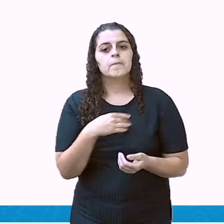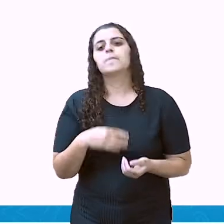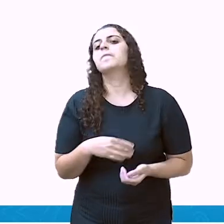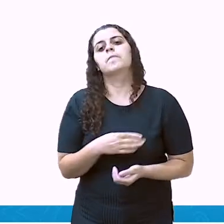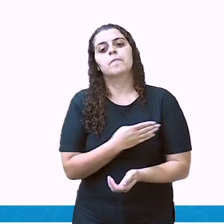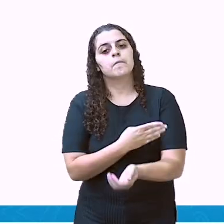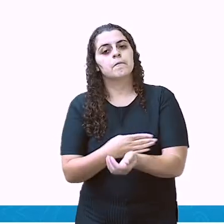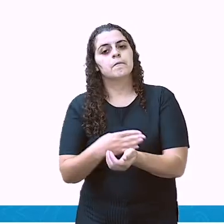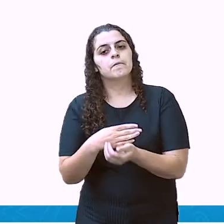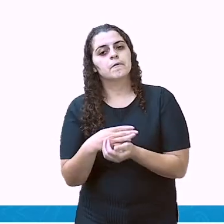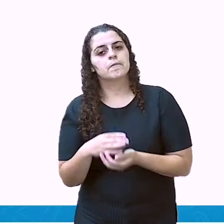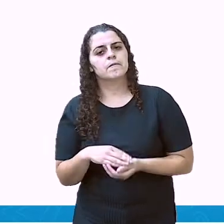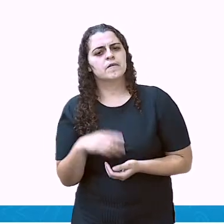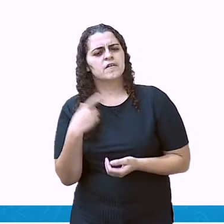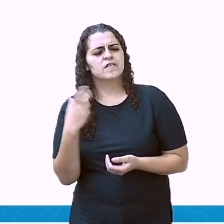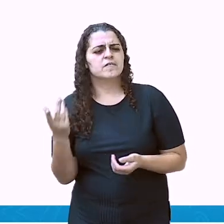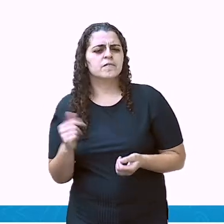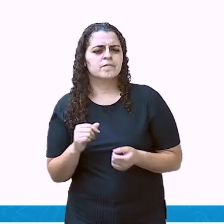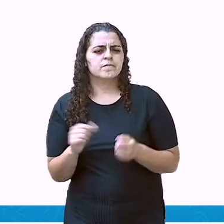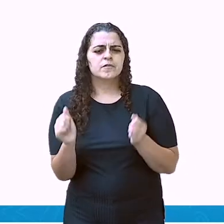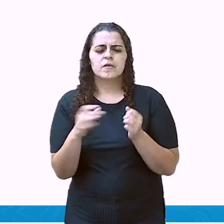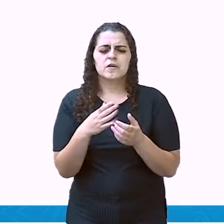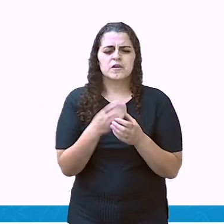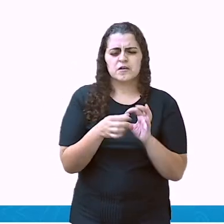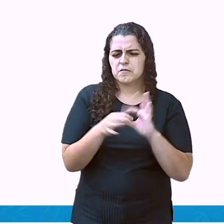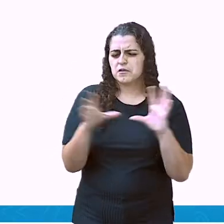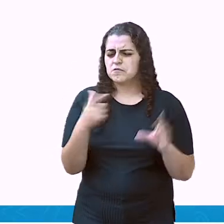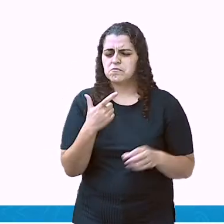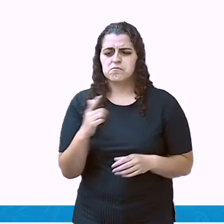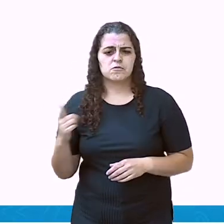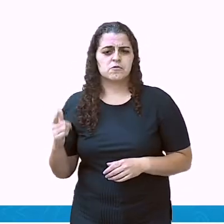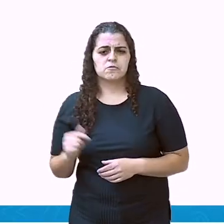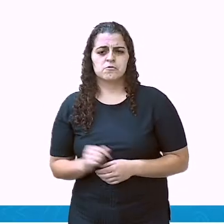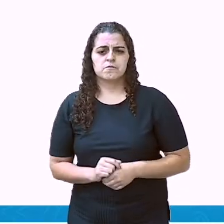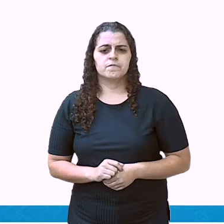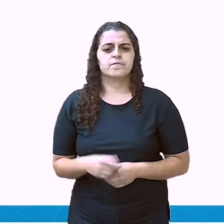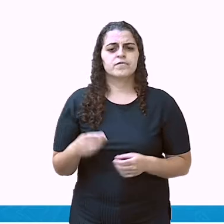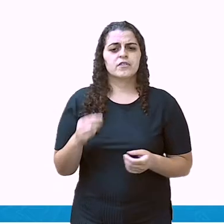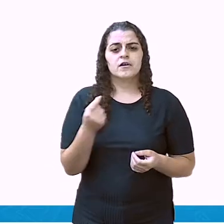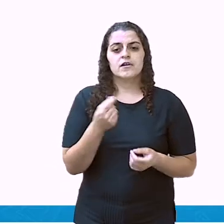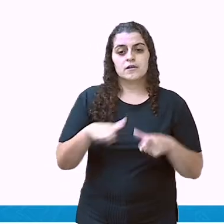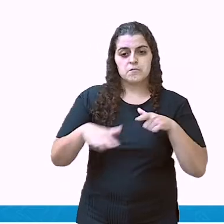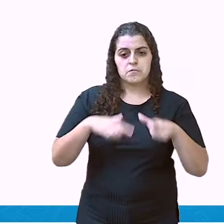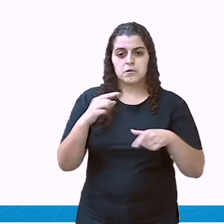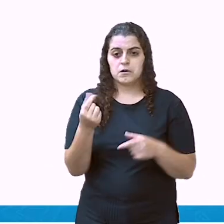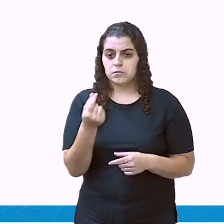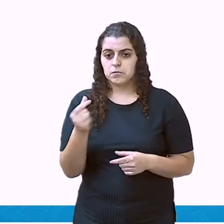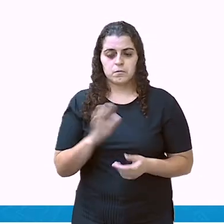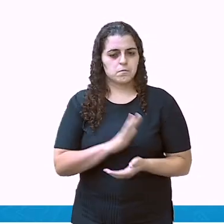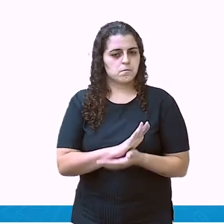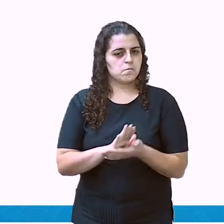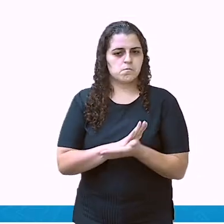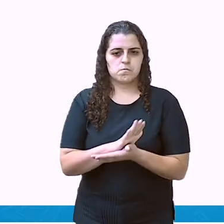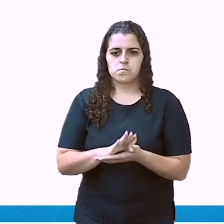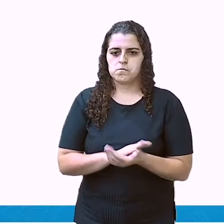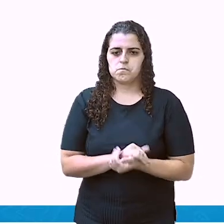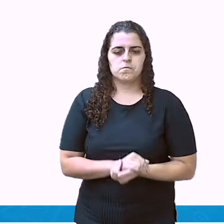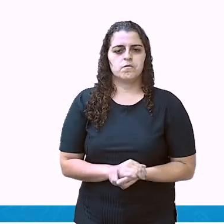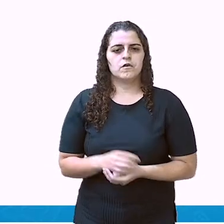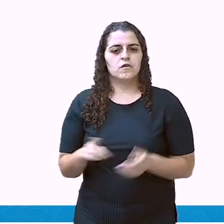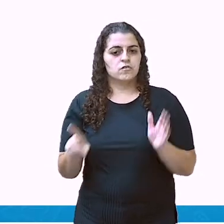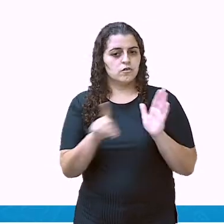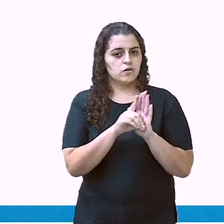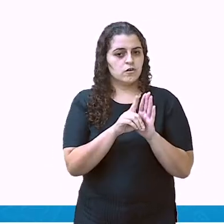escravo é ser privado da liberdade, é trabalhar sem salário, não ter direitos,